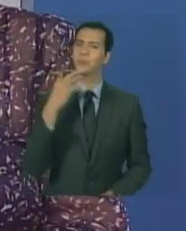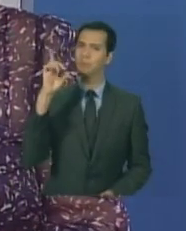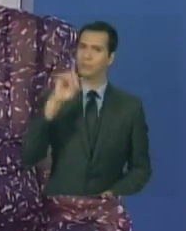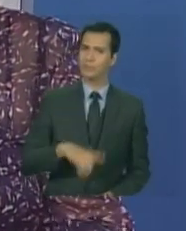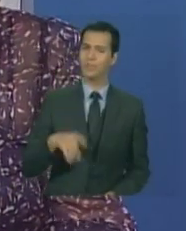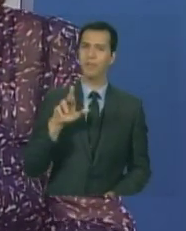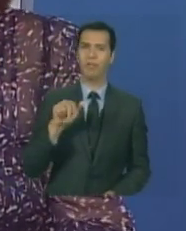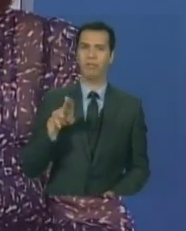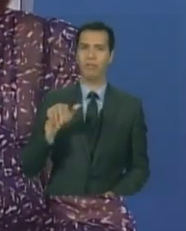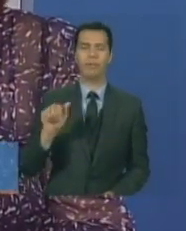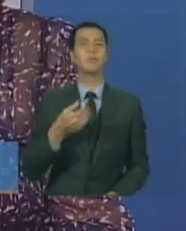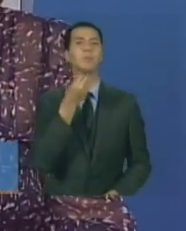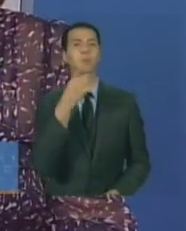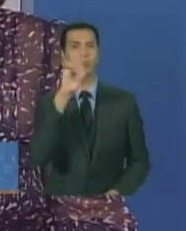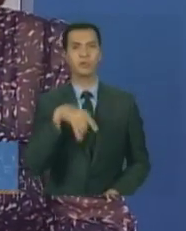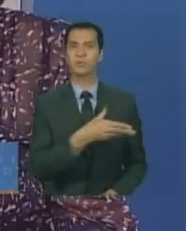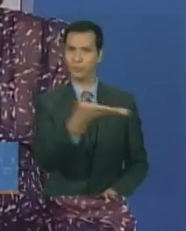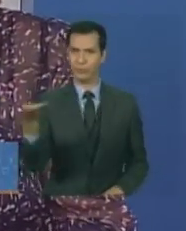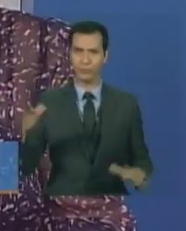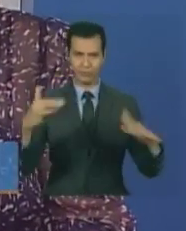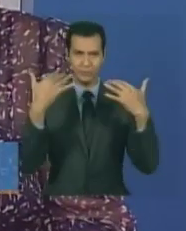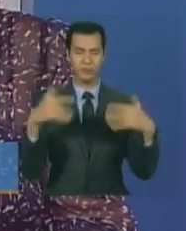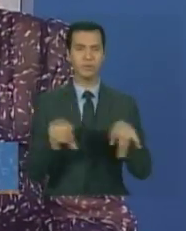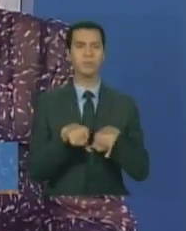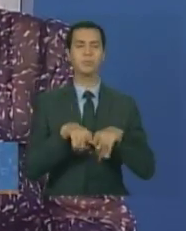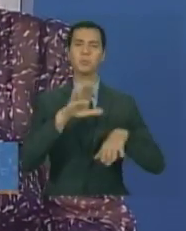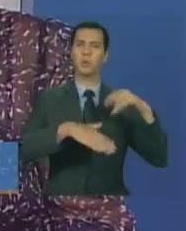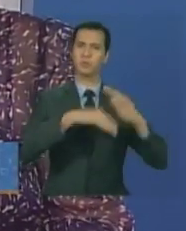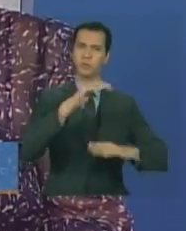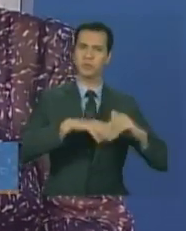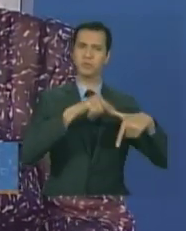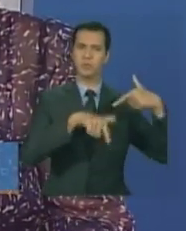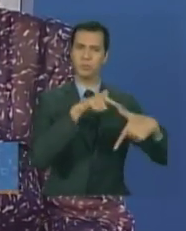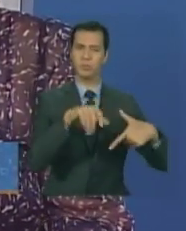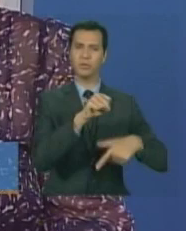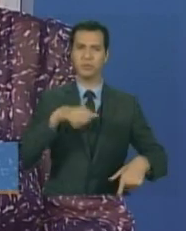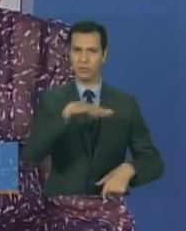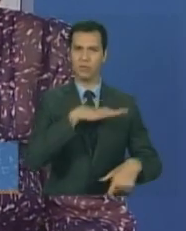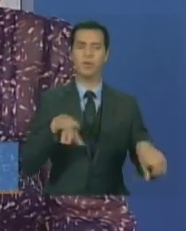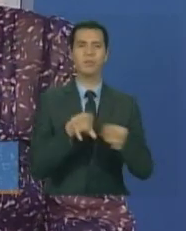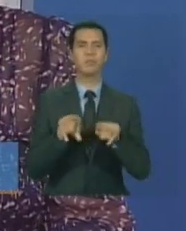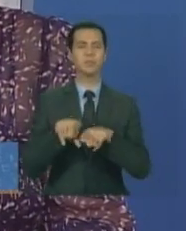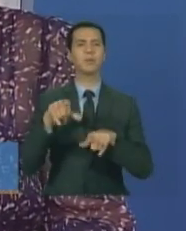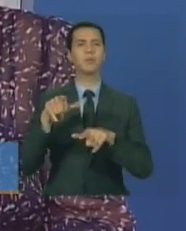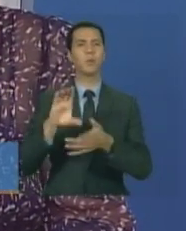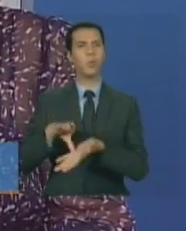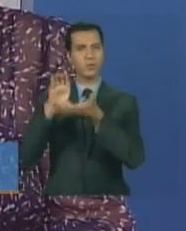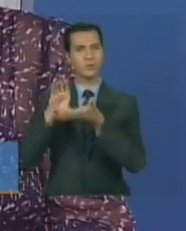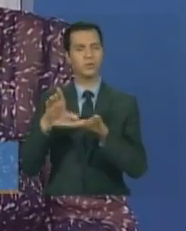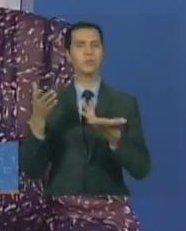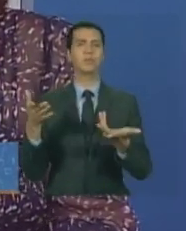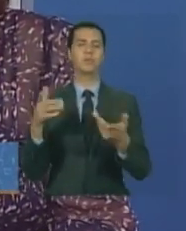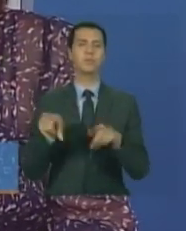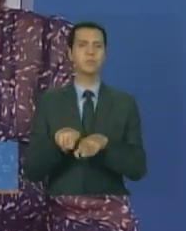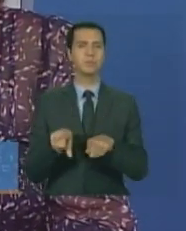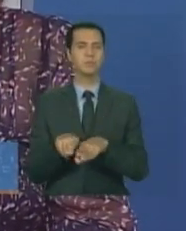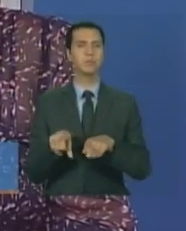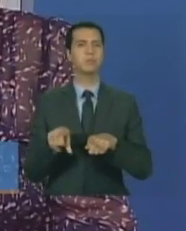telespectadores, né? Profissionais da assistência social, gestores municipais, conselheiros que nesse momento